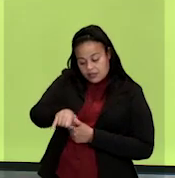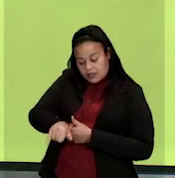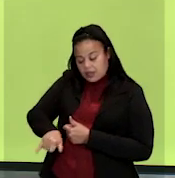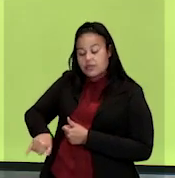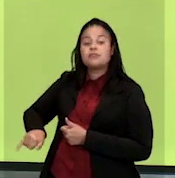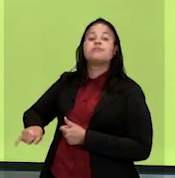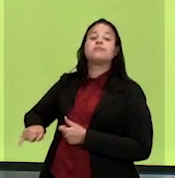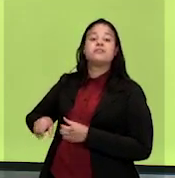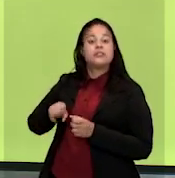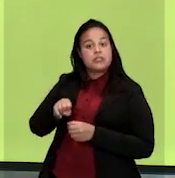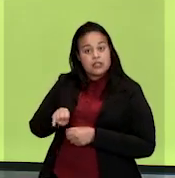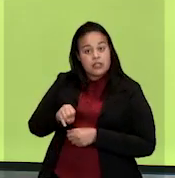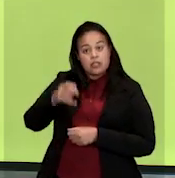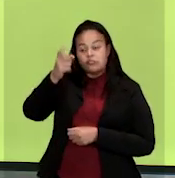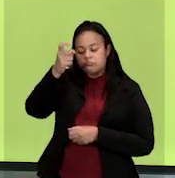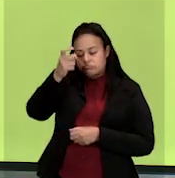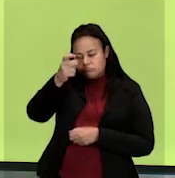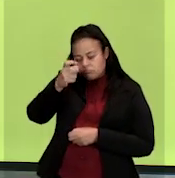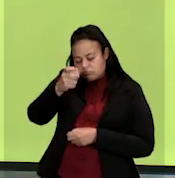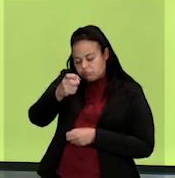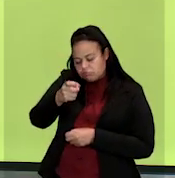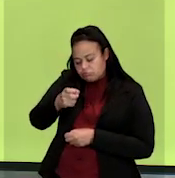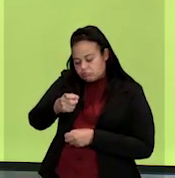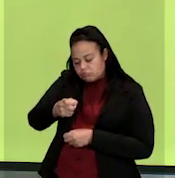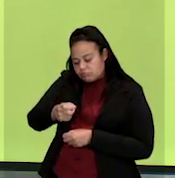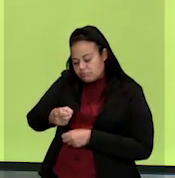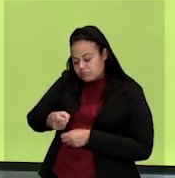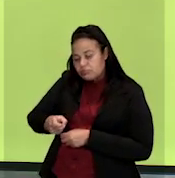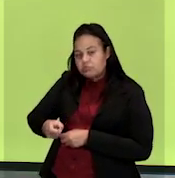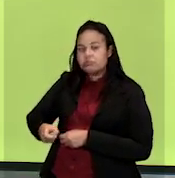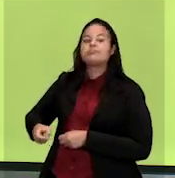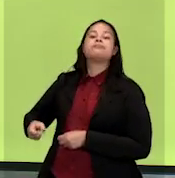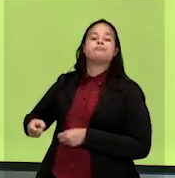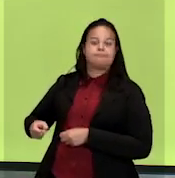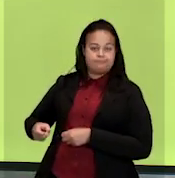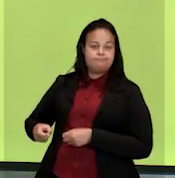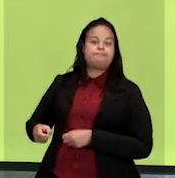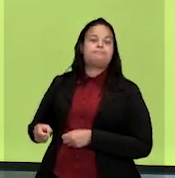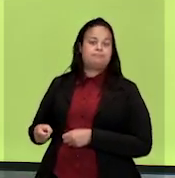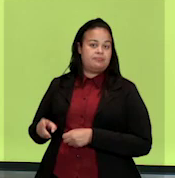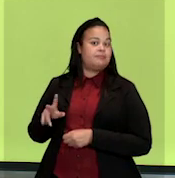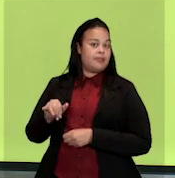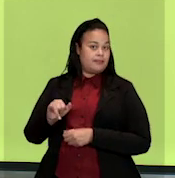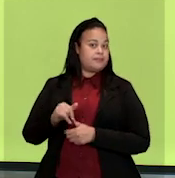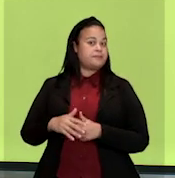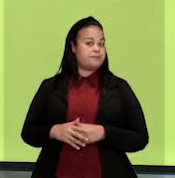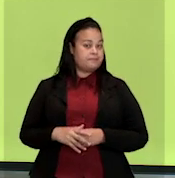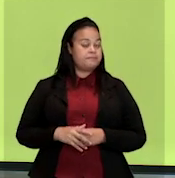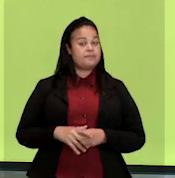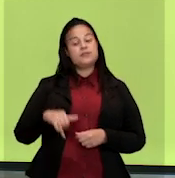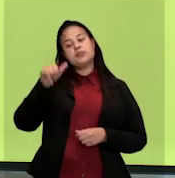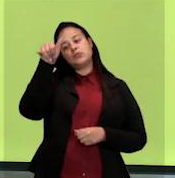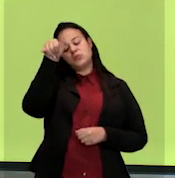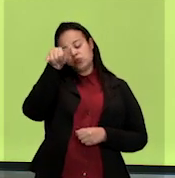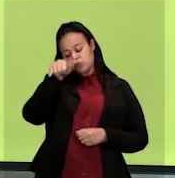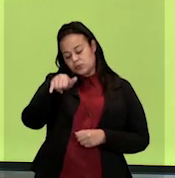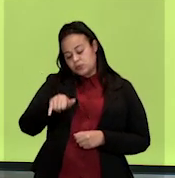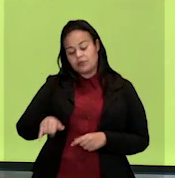vou aumentando o meu x, essa função vai decaindo, decrescendo. Então, o y vai